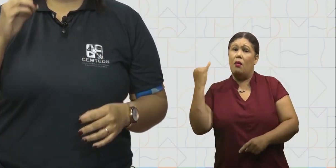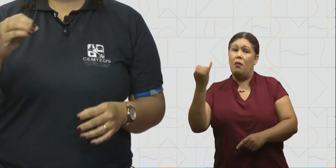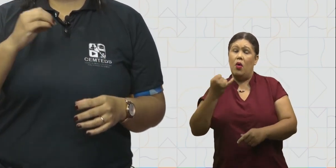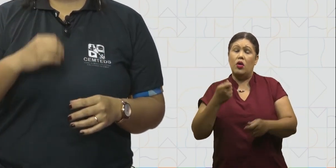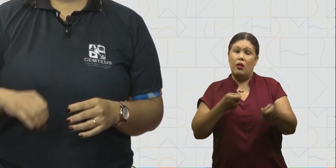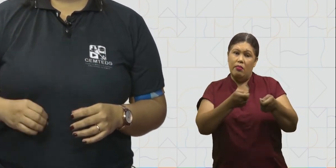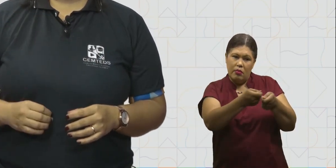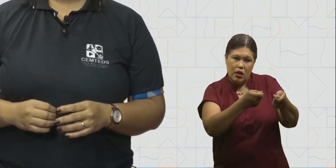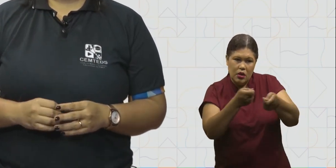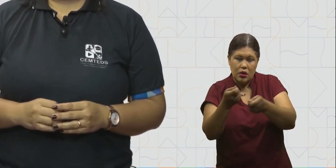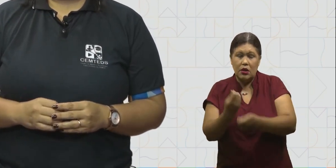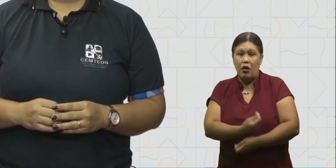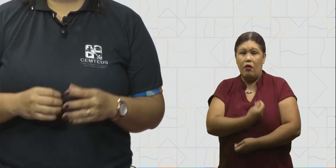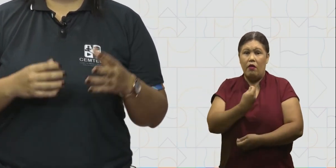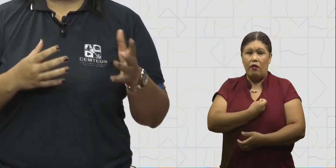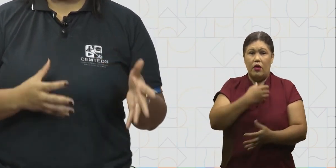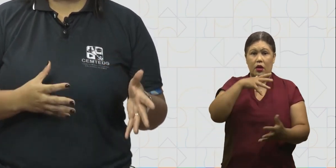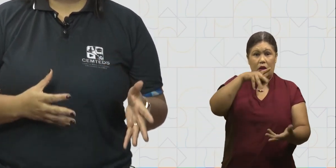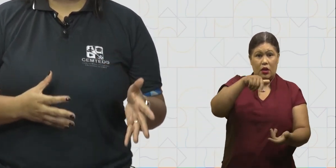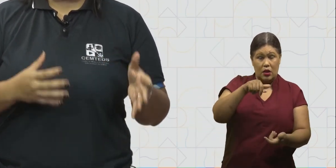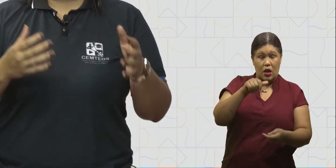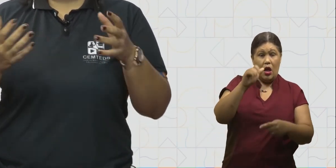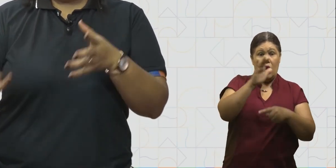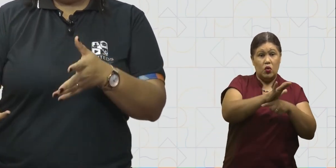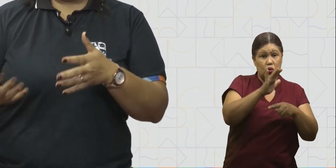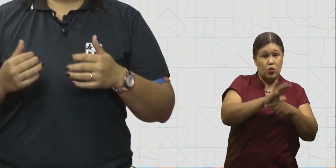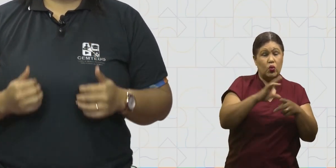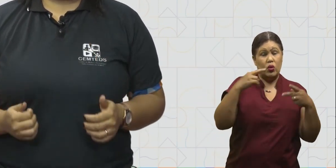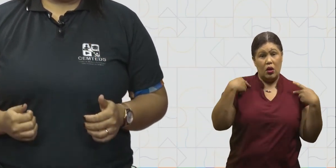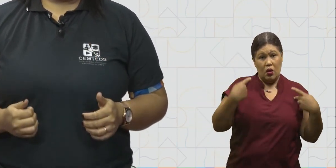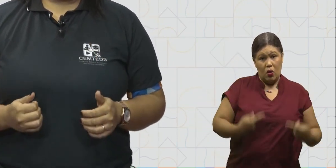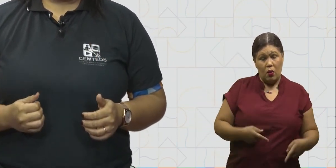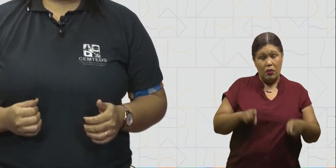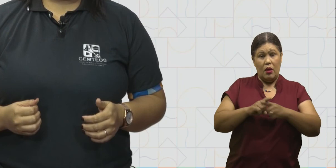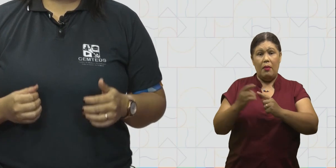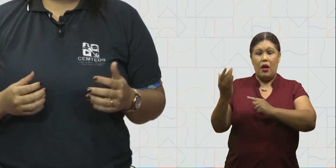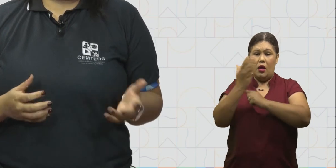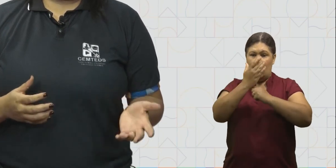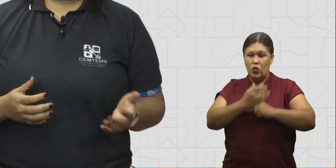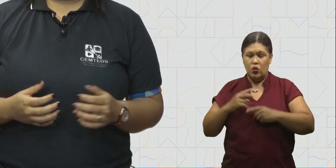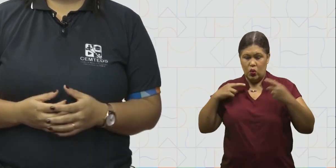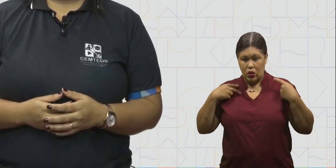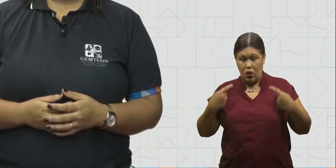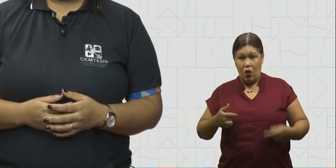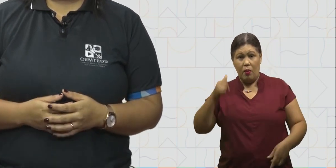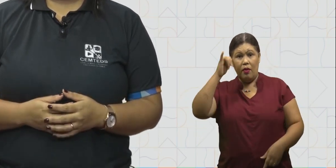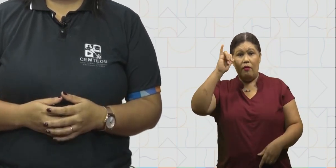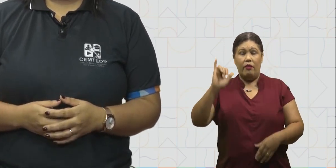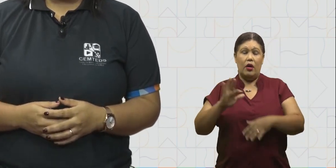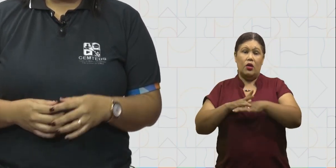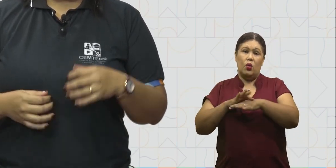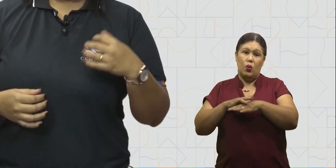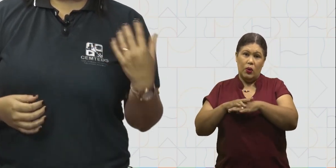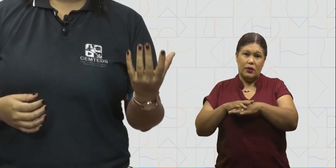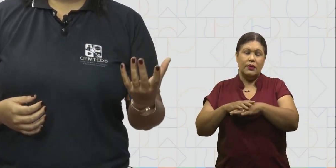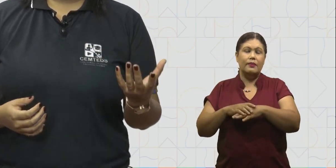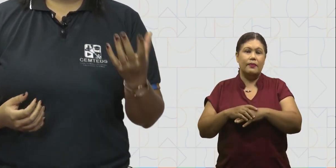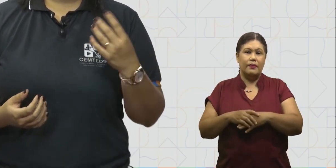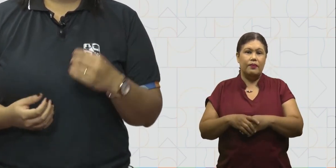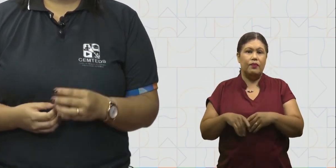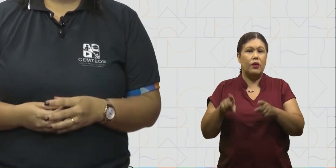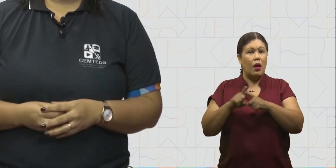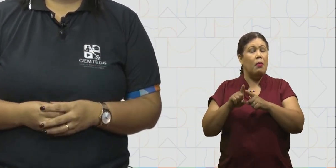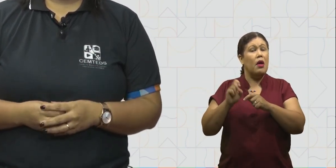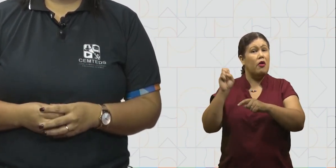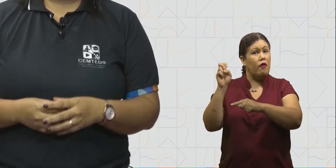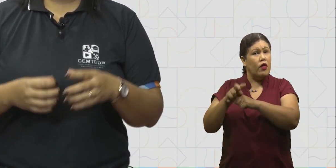para a manutenção da vida na Terra para o homem, auxiliando o corpo humano a se proteger contra doenças. E, além disso,